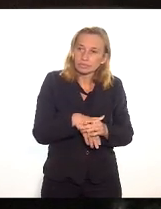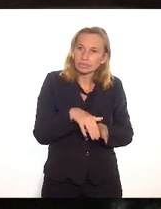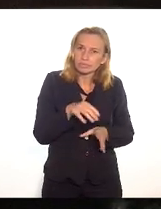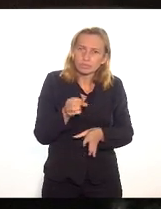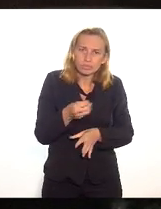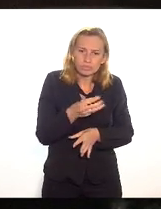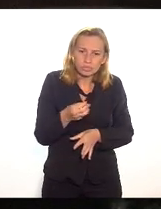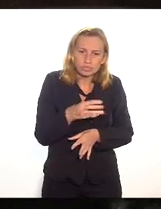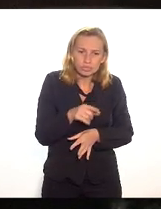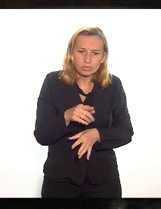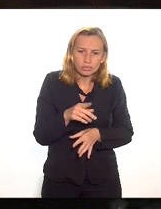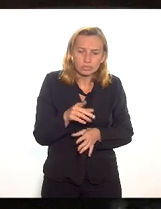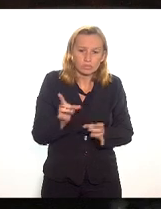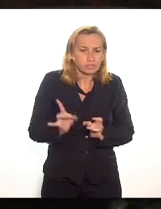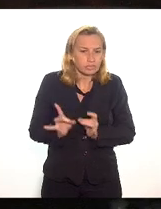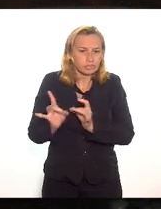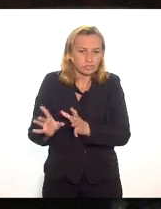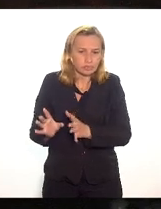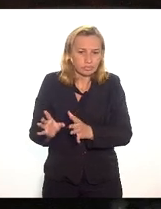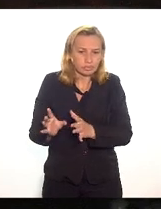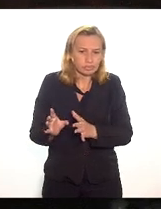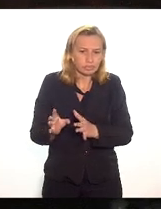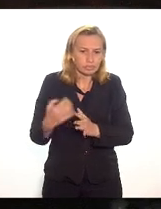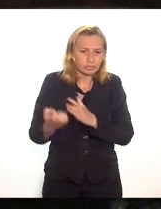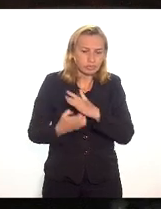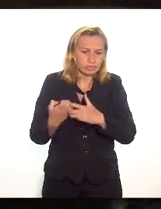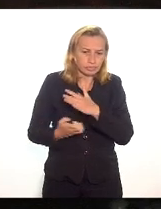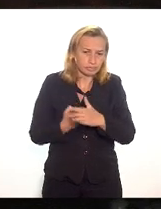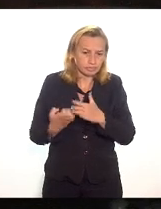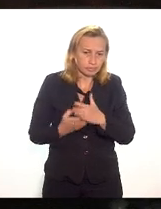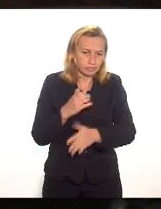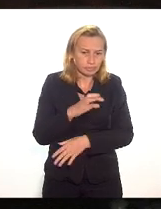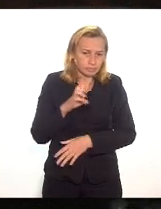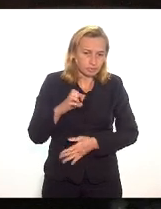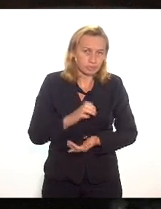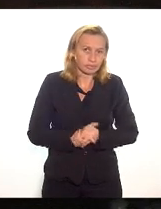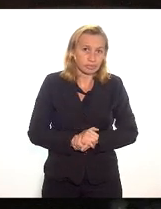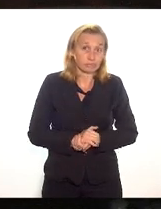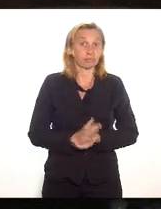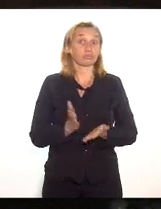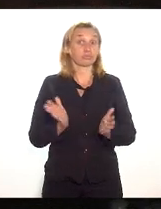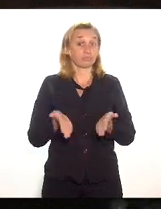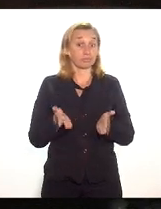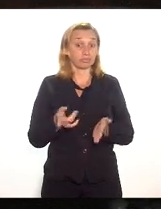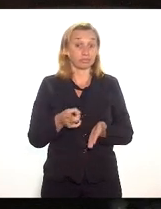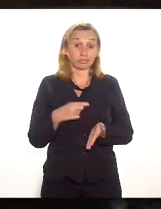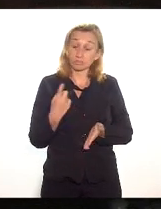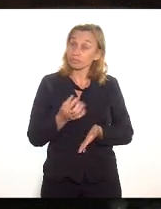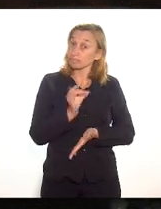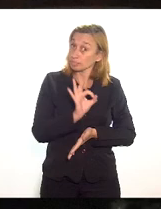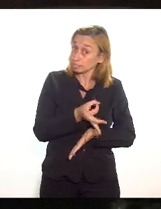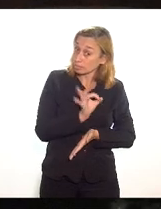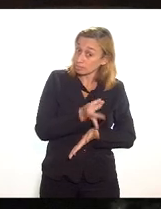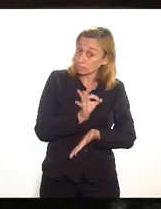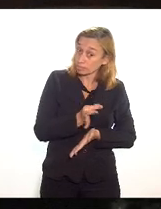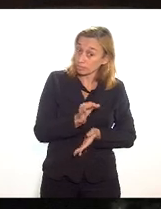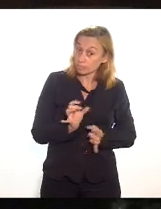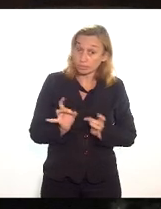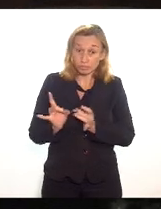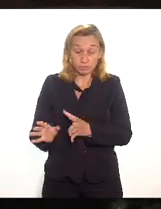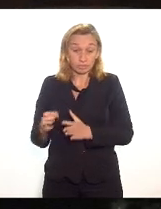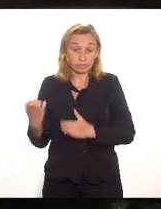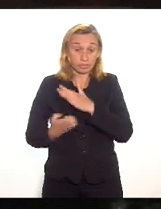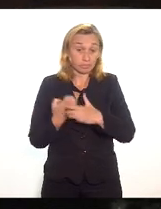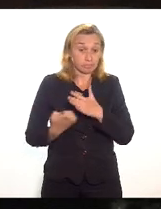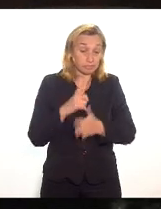recentemente pela privatização da SEDAE. E quem dera nós estivéssemos, de fato, privatizando a